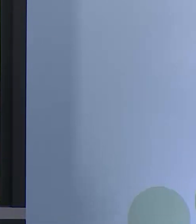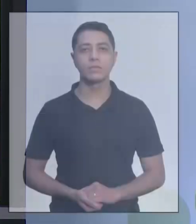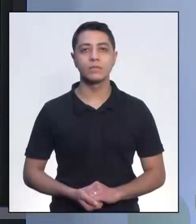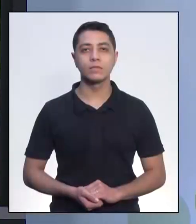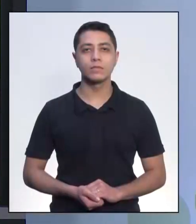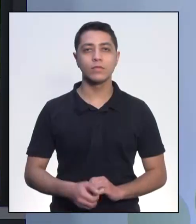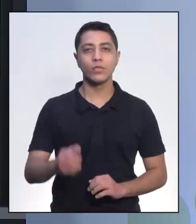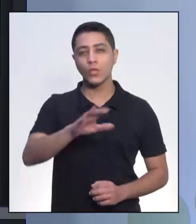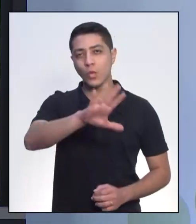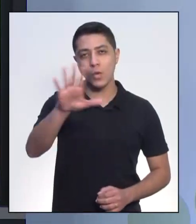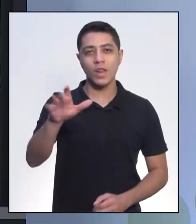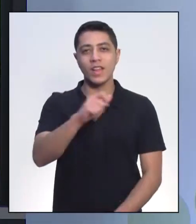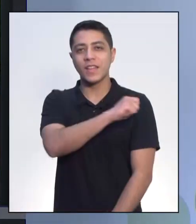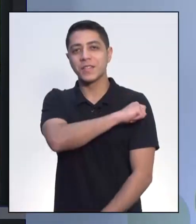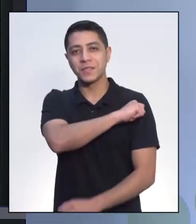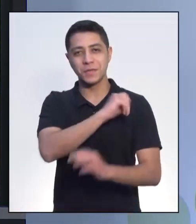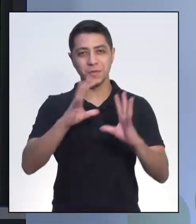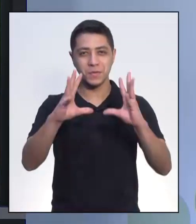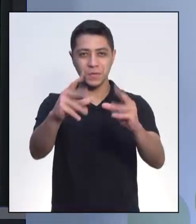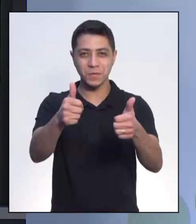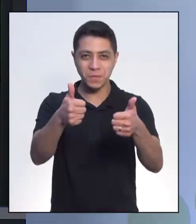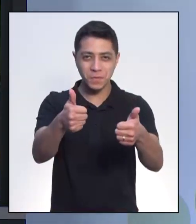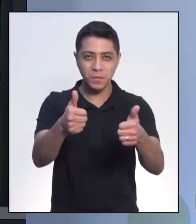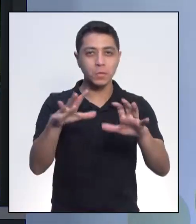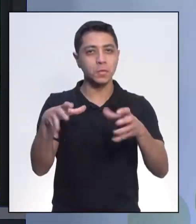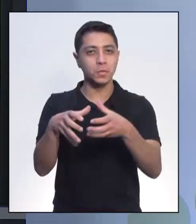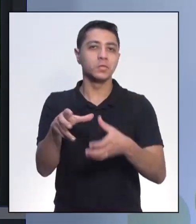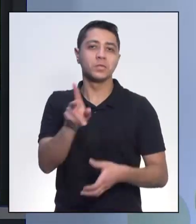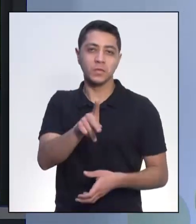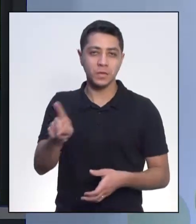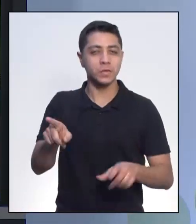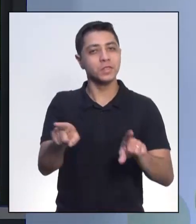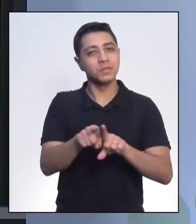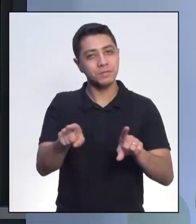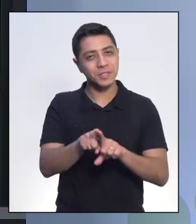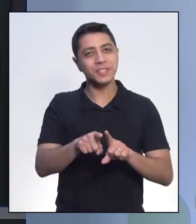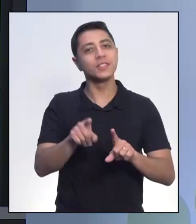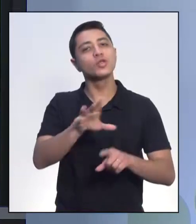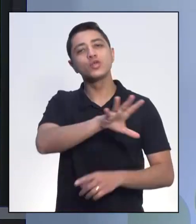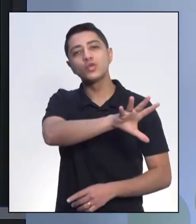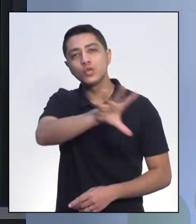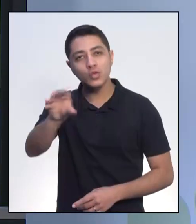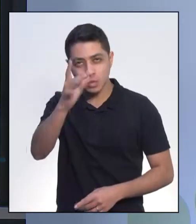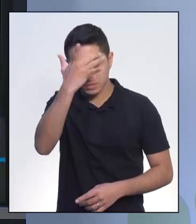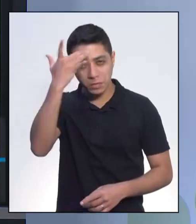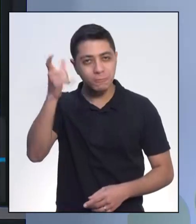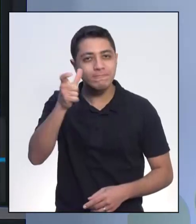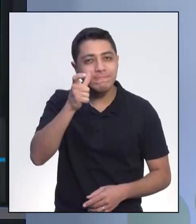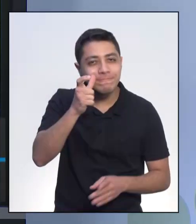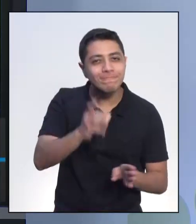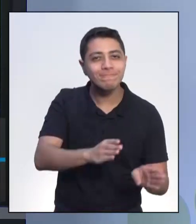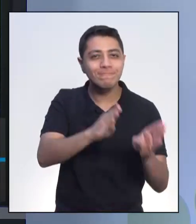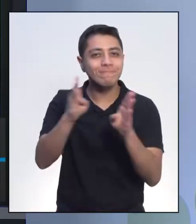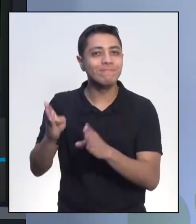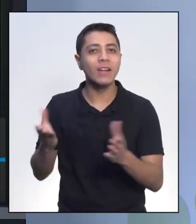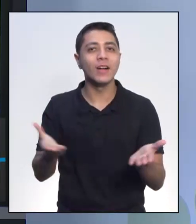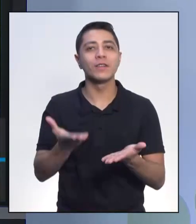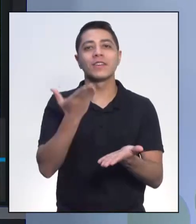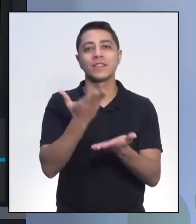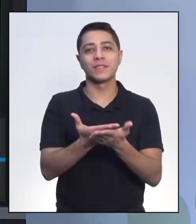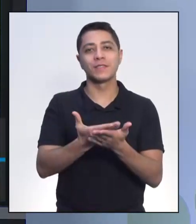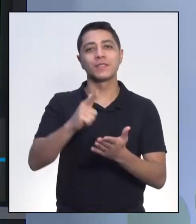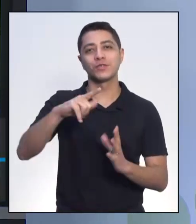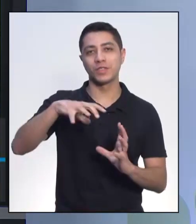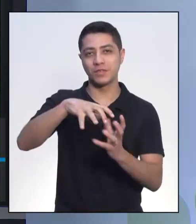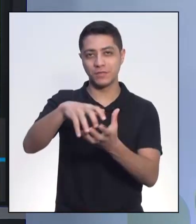Olá, alunos e alunas, professores, professoras e a todos que vão acompanhar aí mais uma aula de Geografia do Terceiro Ensino